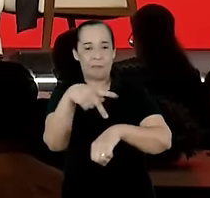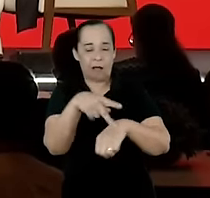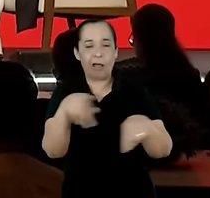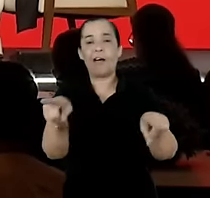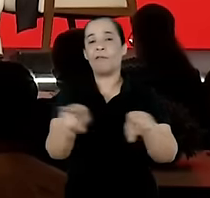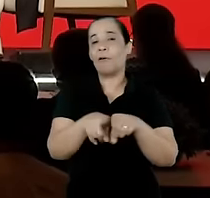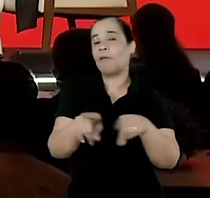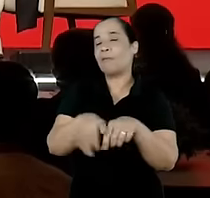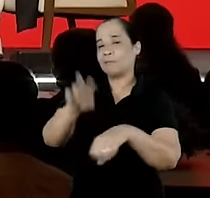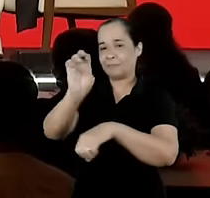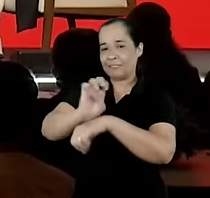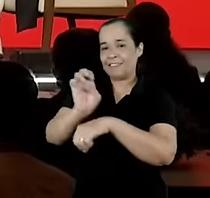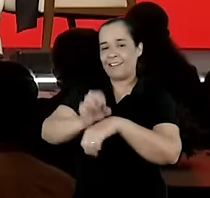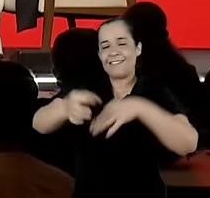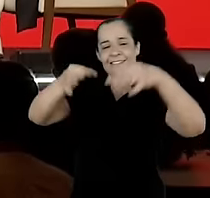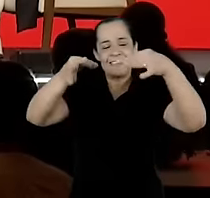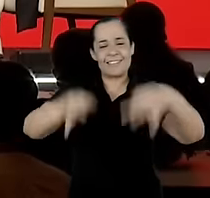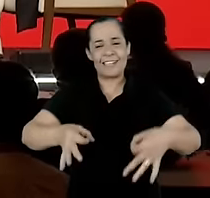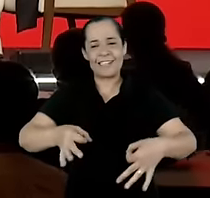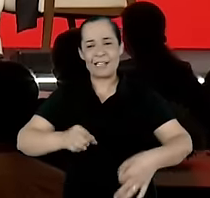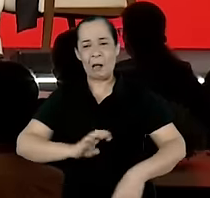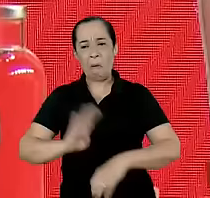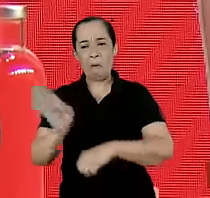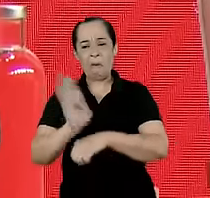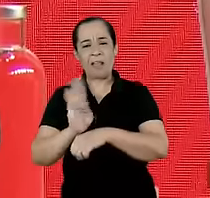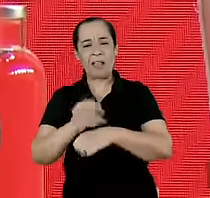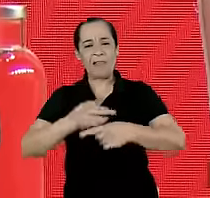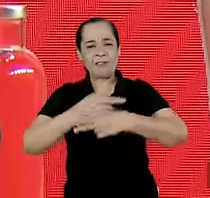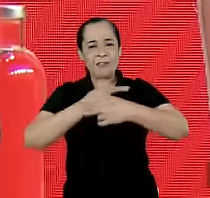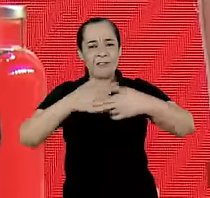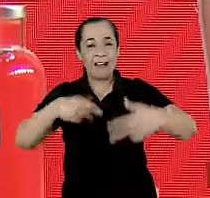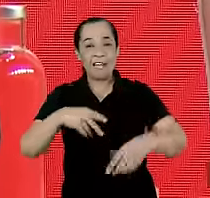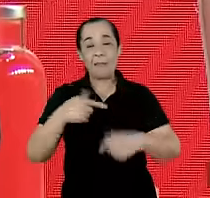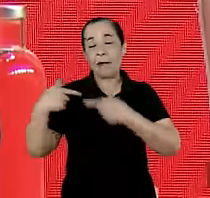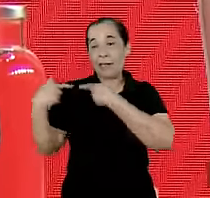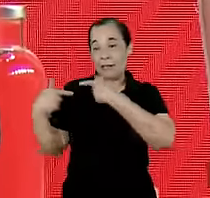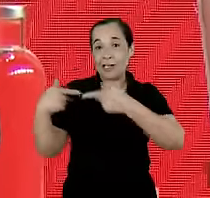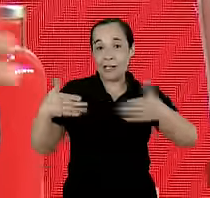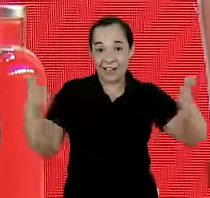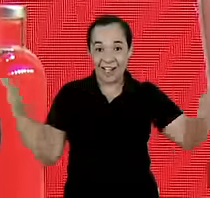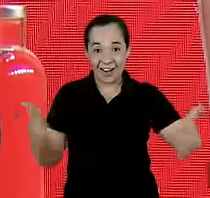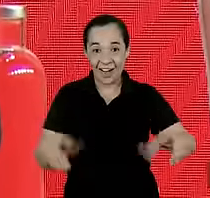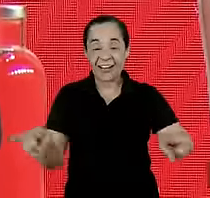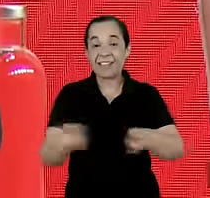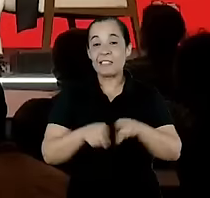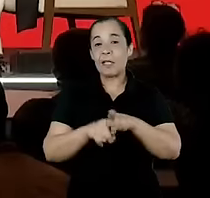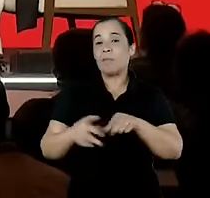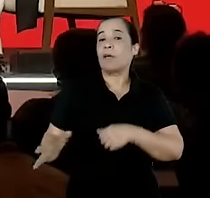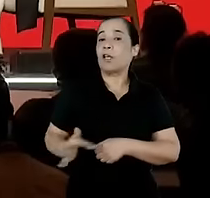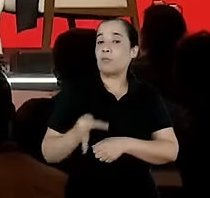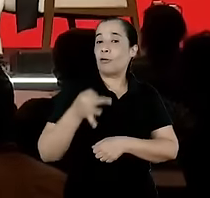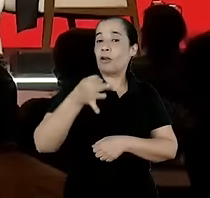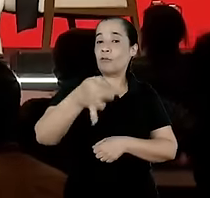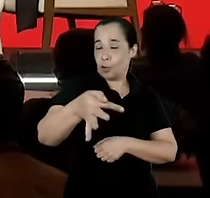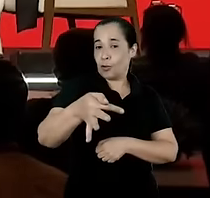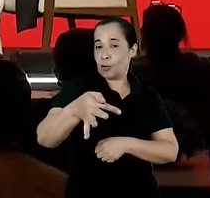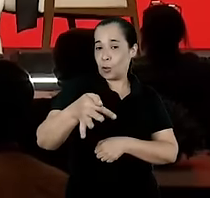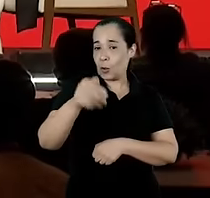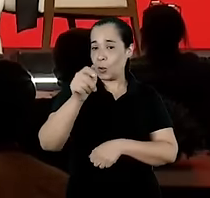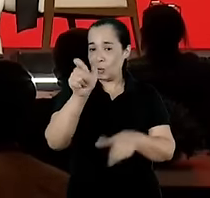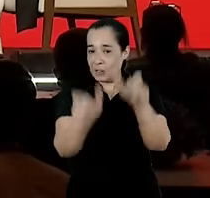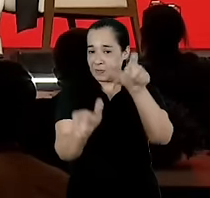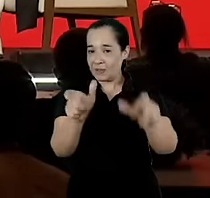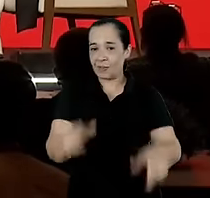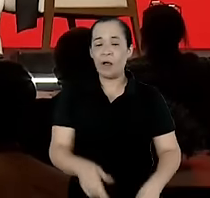que isso vai gerar muitos benefícios pra geração atual e muitos mais benefícios ainda paraas gerações que estão por vir Posso fazer uma